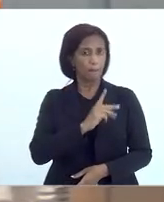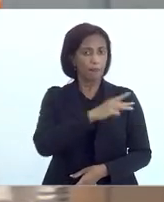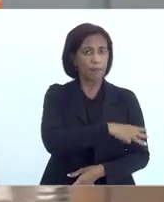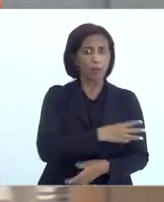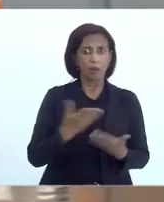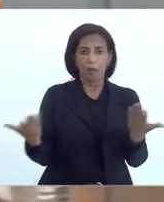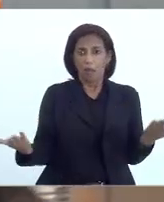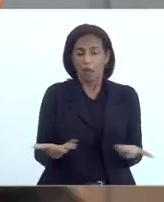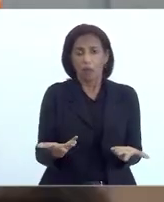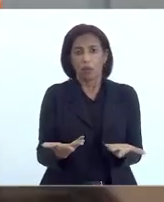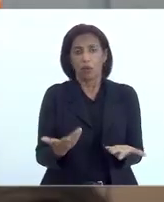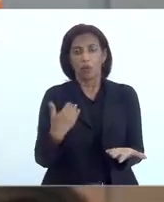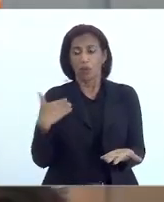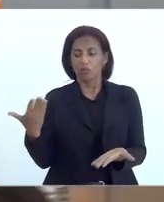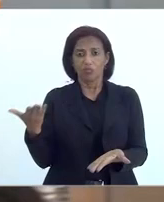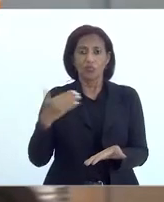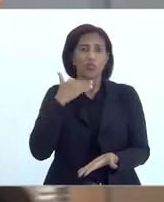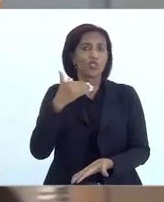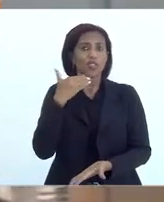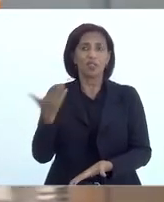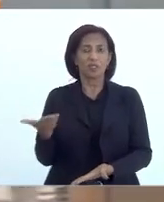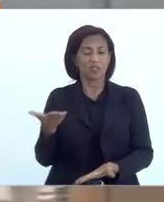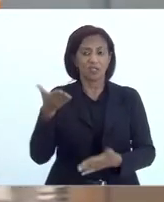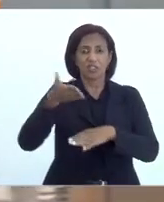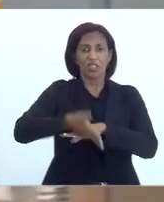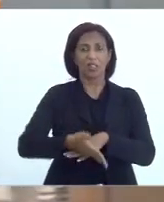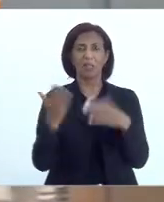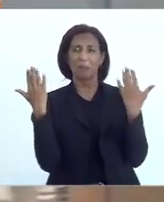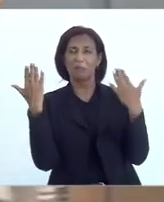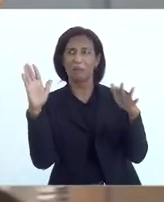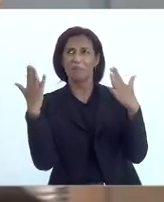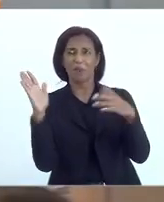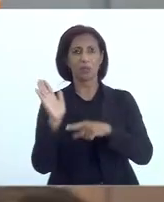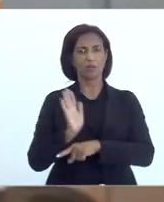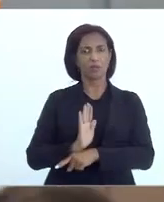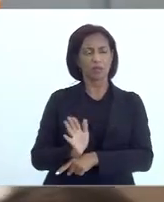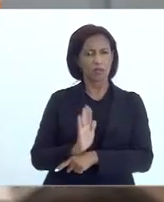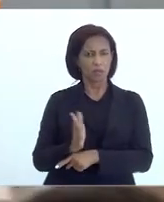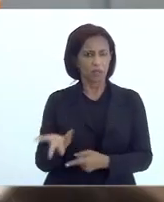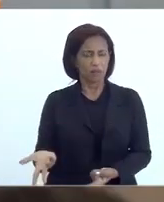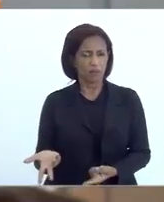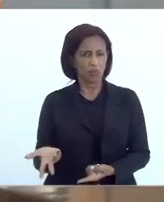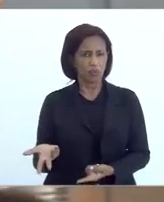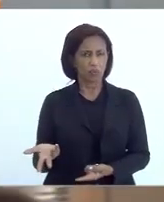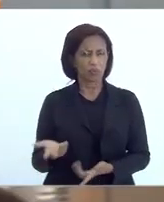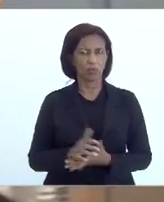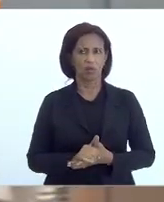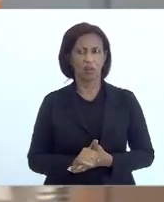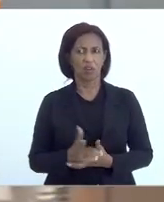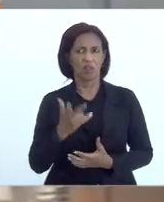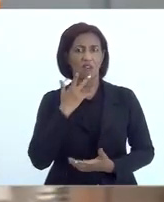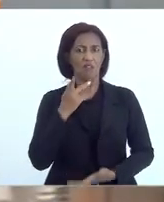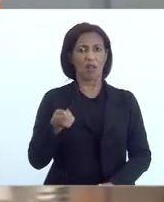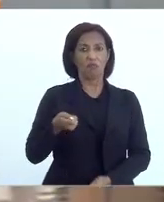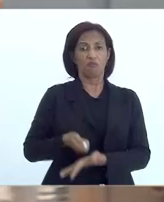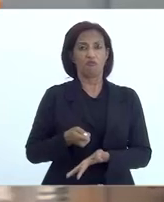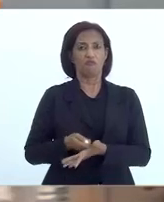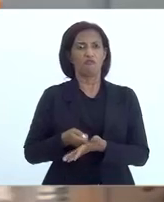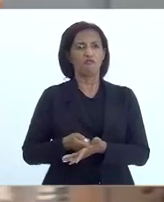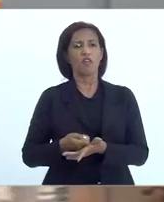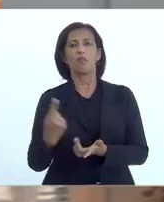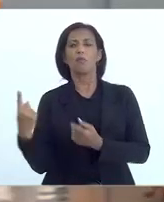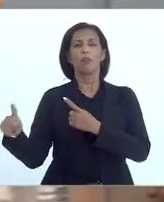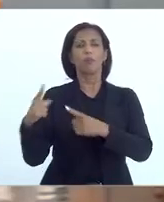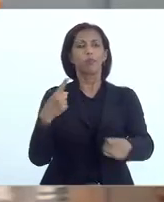Agora não significa ela adianta chegar aqui fazer esse discurso ganha Applause fazer um vídeo um vídeo rede social dizendo que foi bravo e filme que